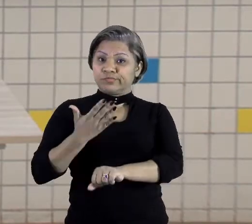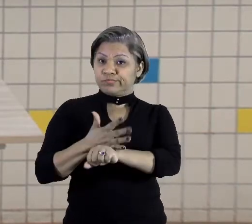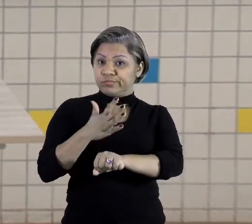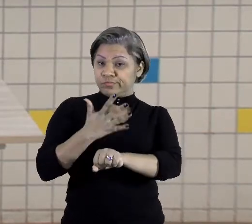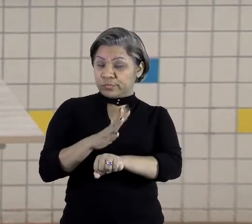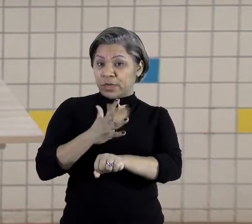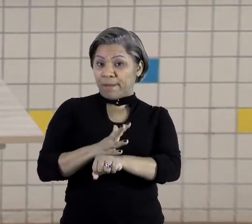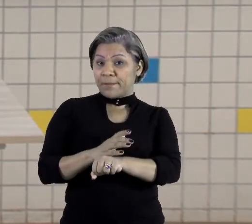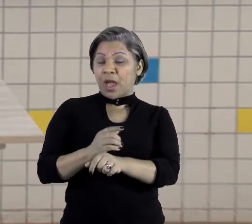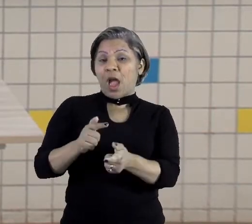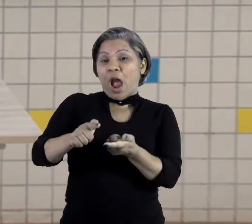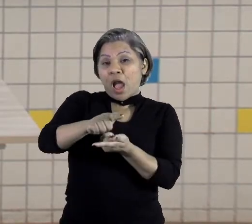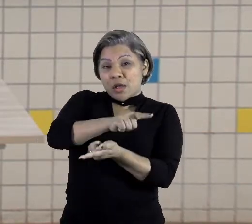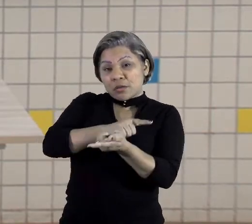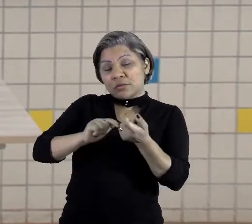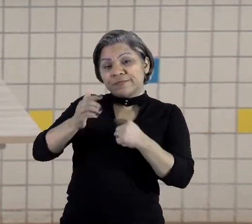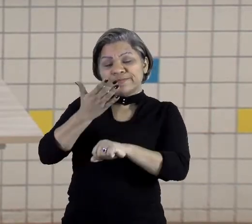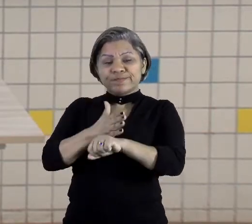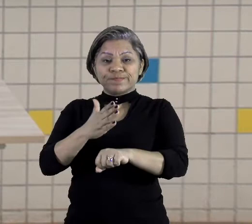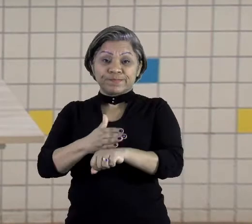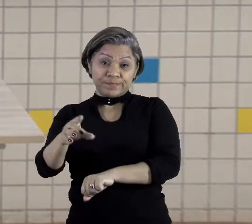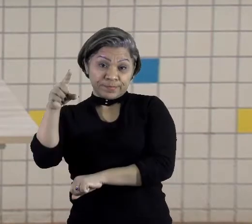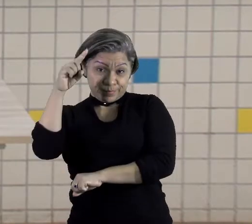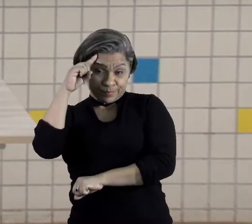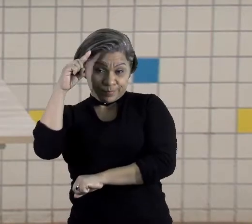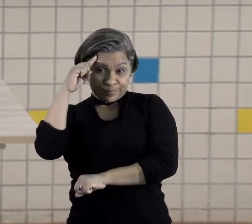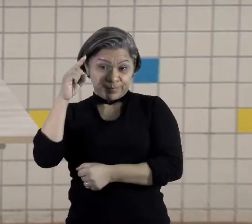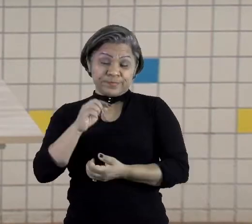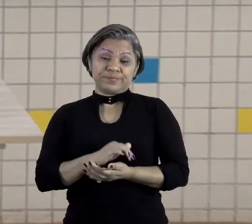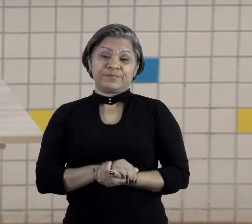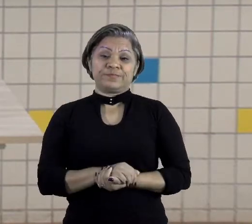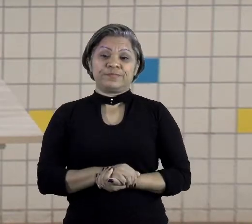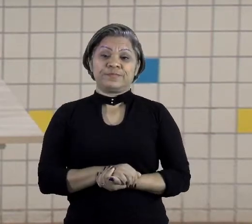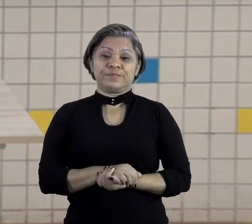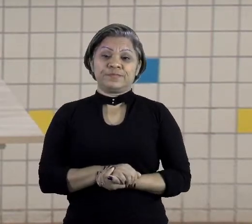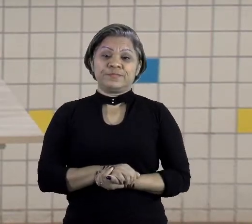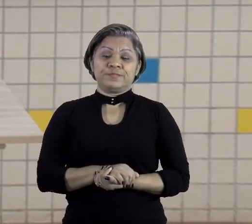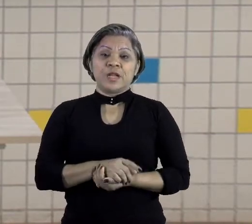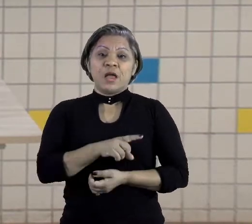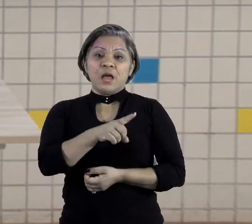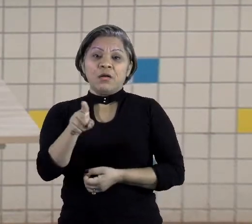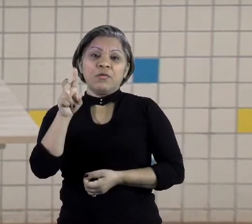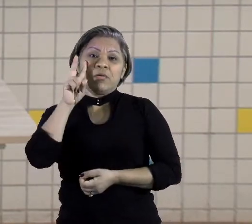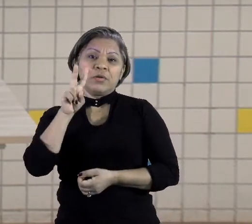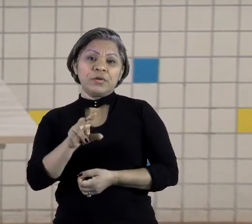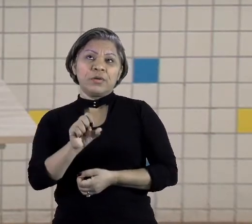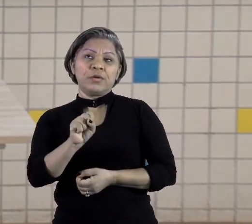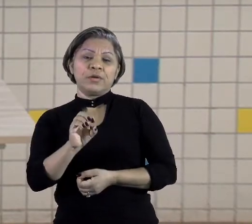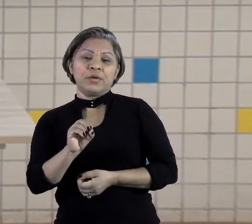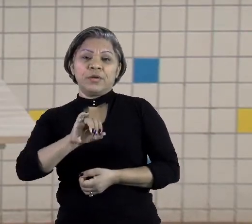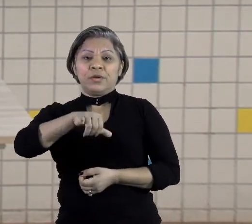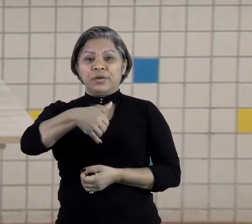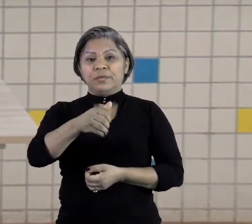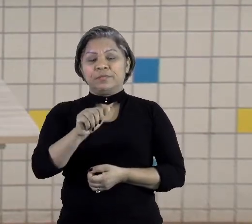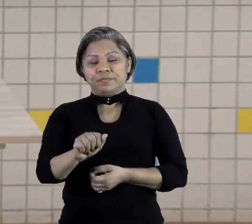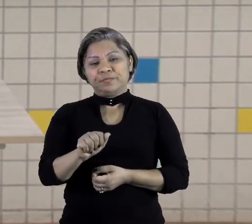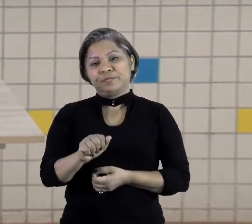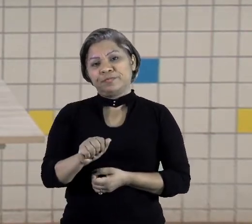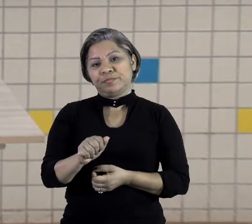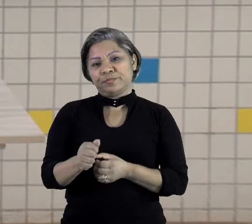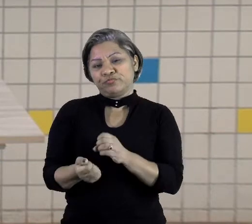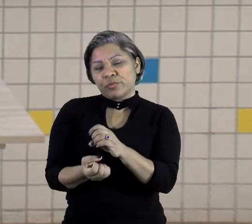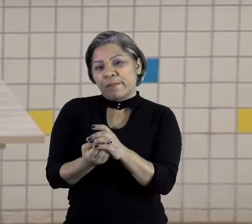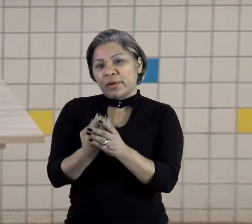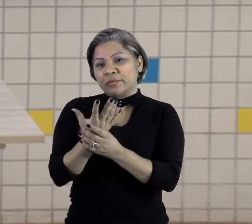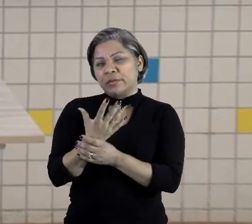A geografia é na prática, no dia a dia, né? Quando vocês verem a soja plantada, vocês vão perguntar, será que está